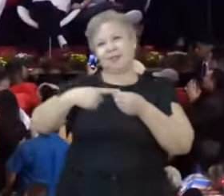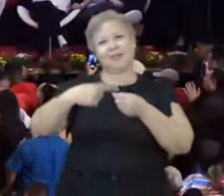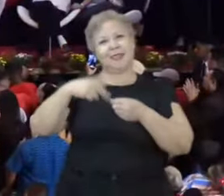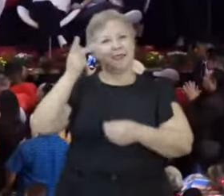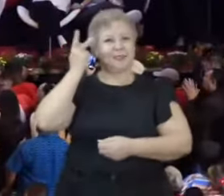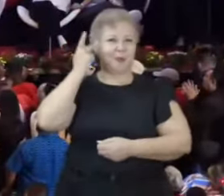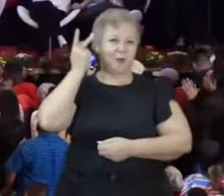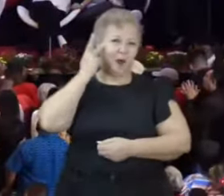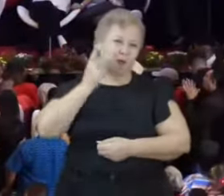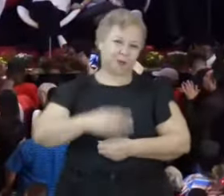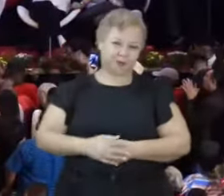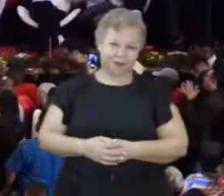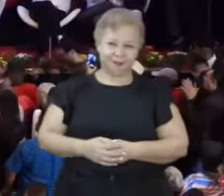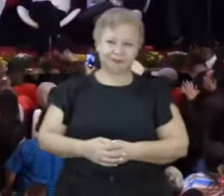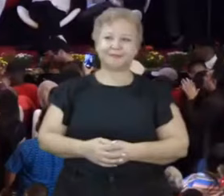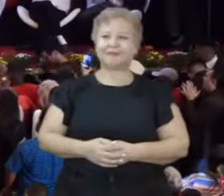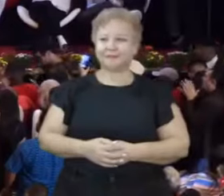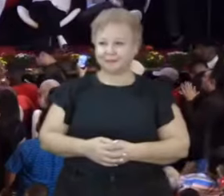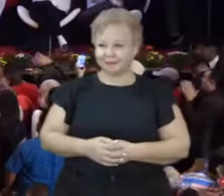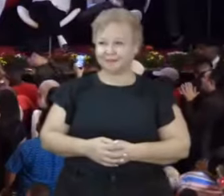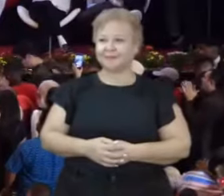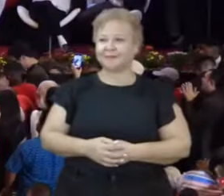Paulo.